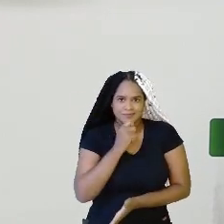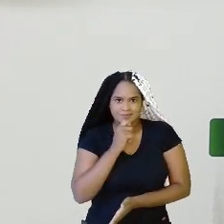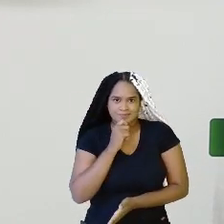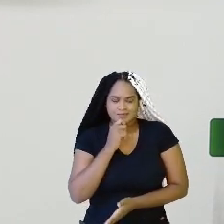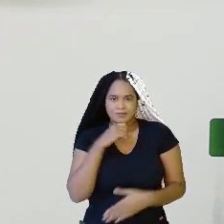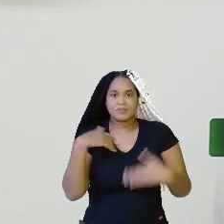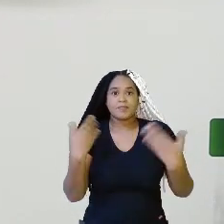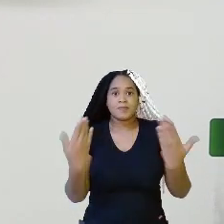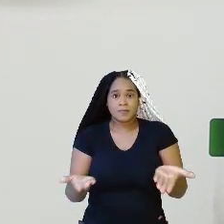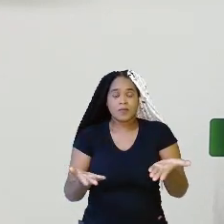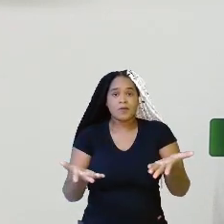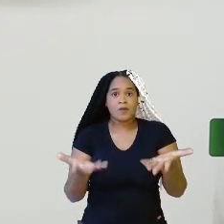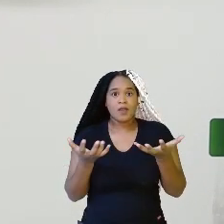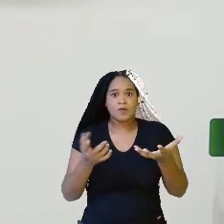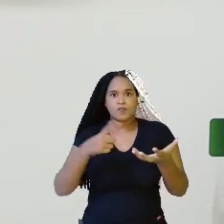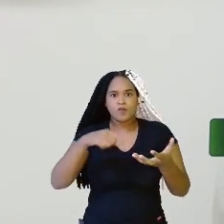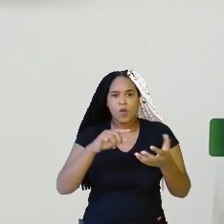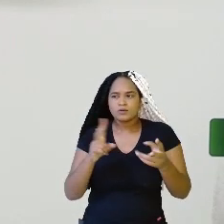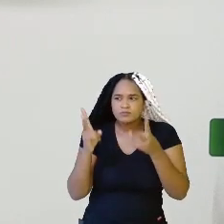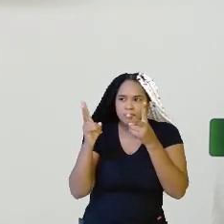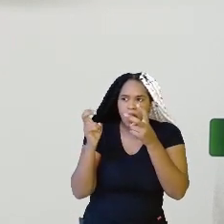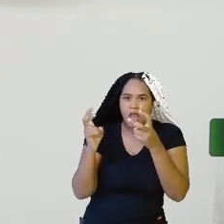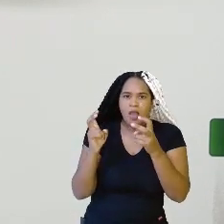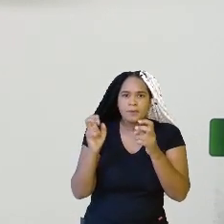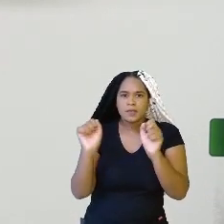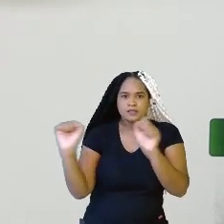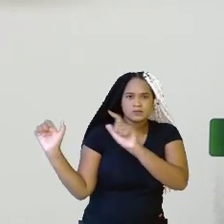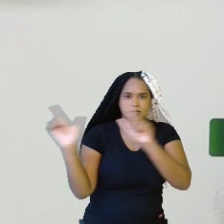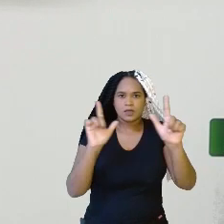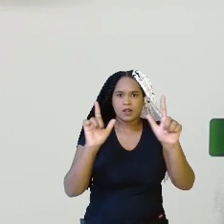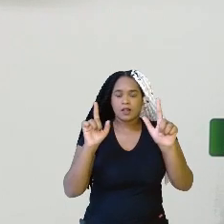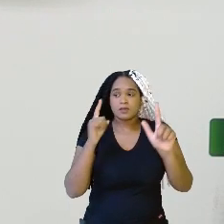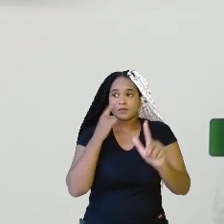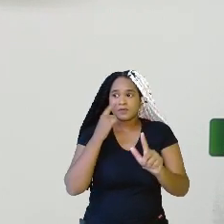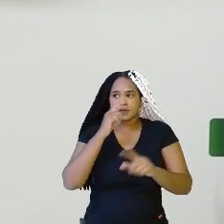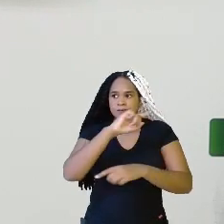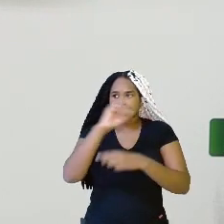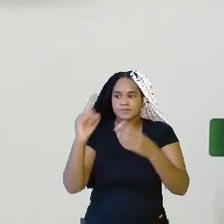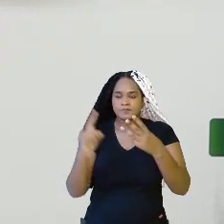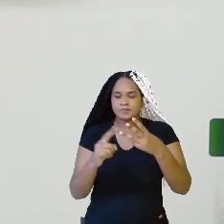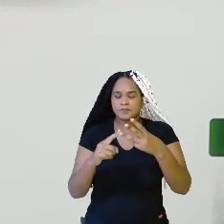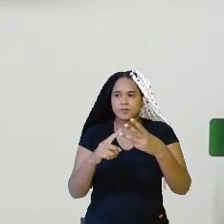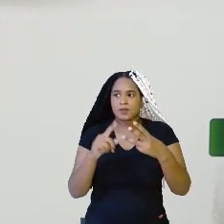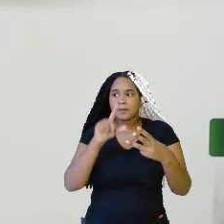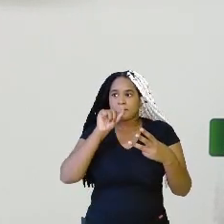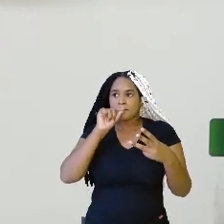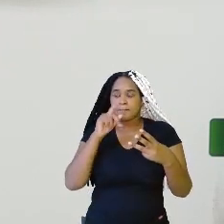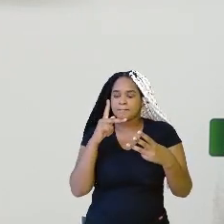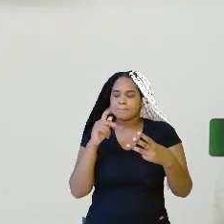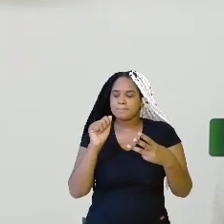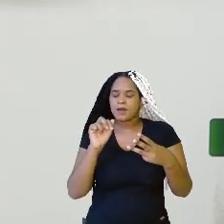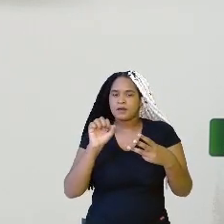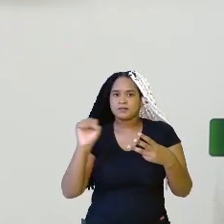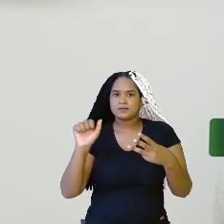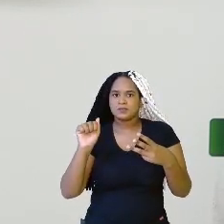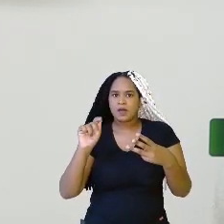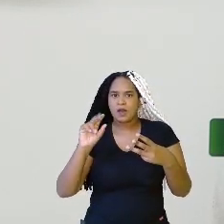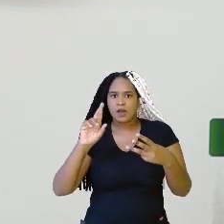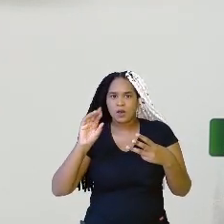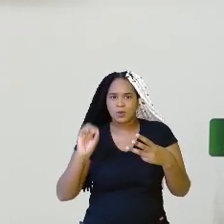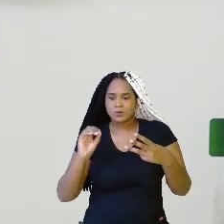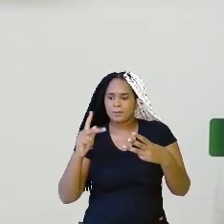quero chamar a tua atenção nesse slide, que na terceira frase a palavra pássaro está com P maiúsculo. Isso foi uma falha minha, tá certo, gente? Vocês